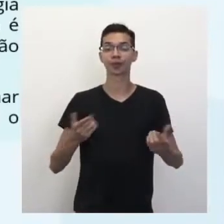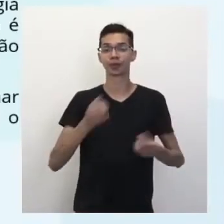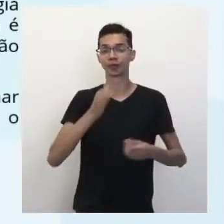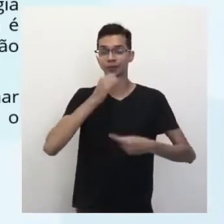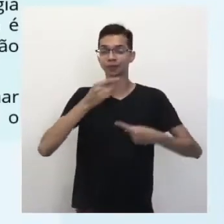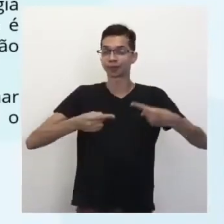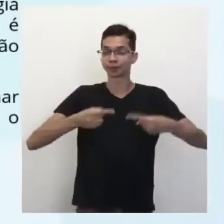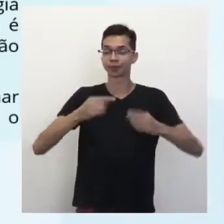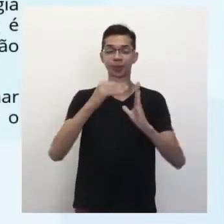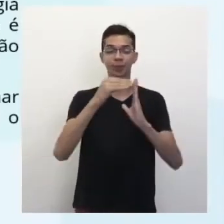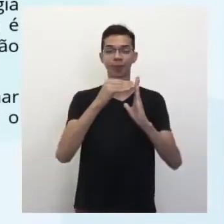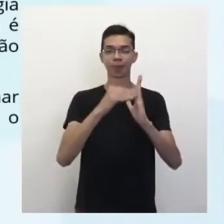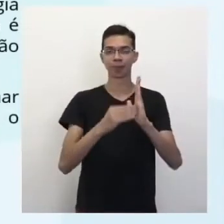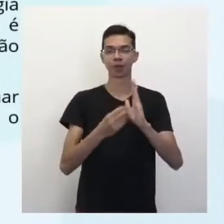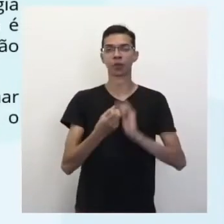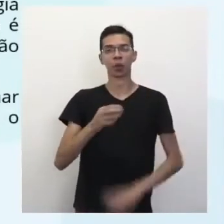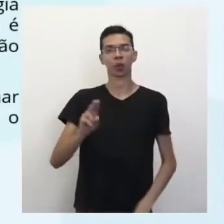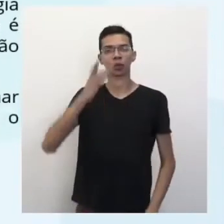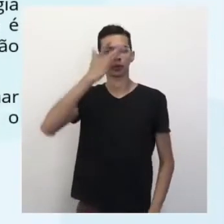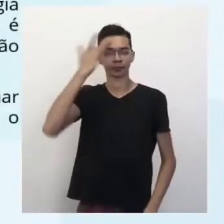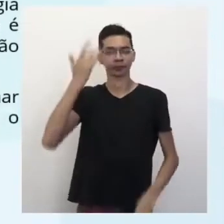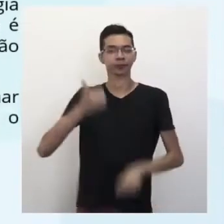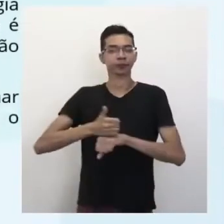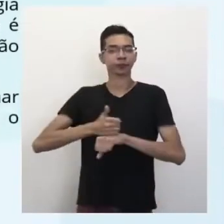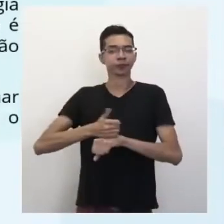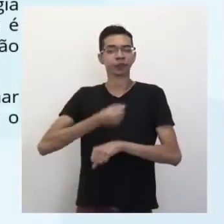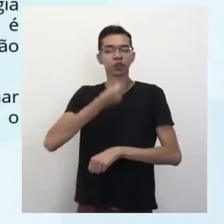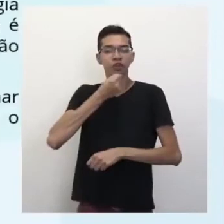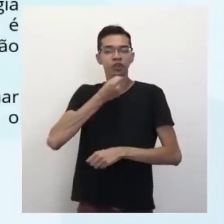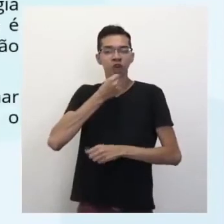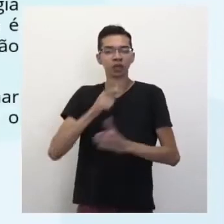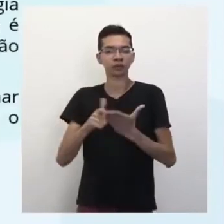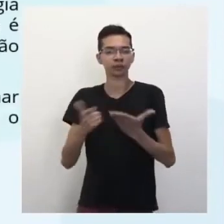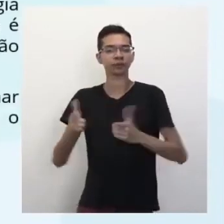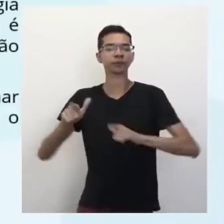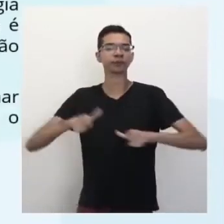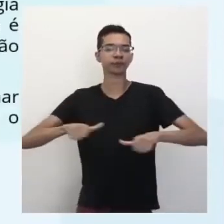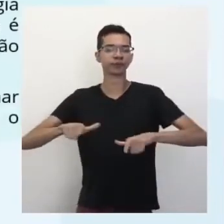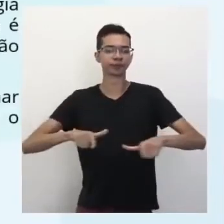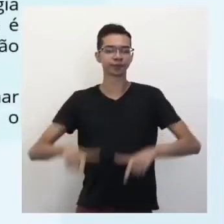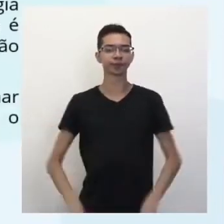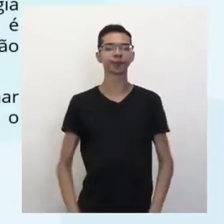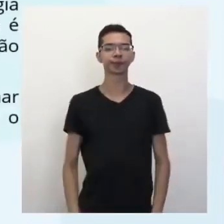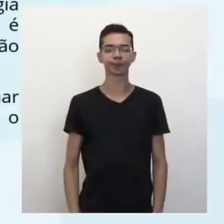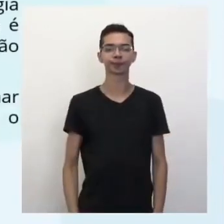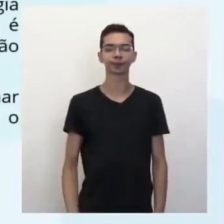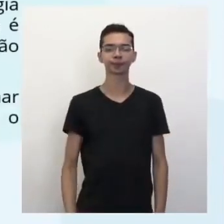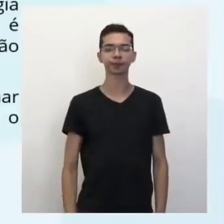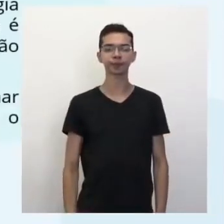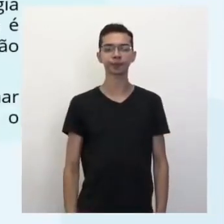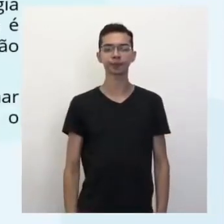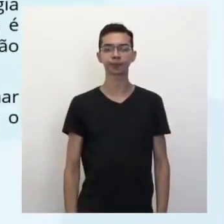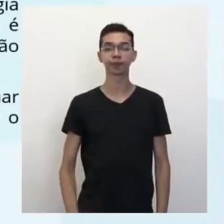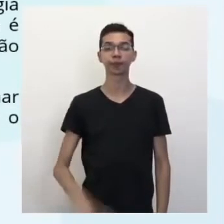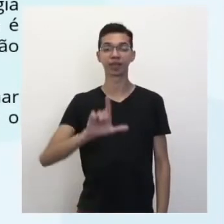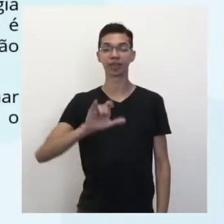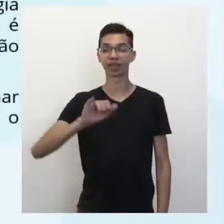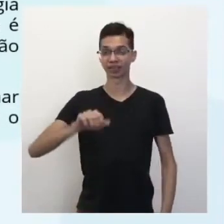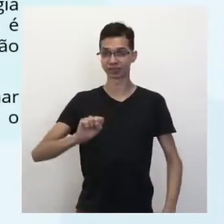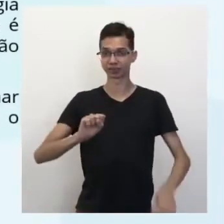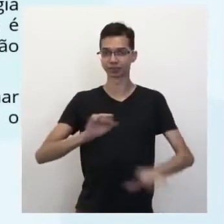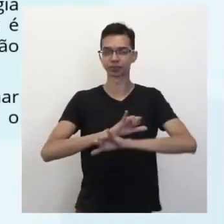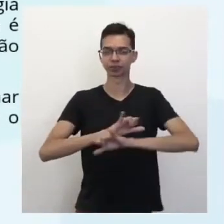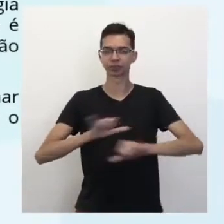dos jornalistas que trabalham nele. Tal confusão, segundo o colunista, deriva do consumo de